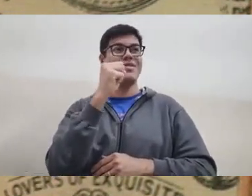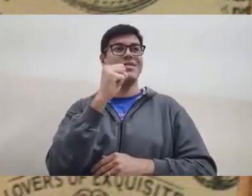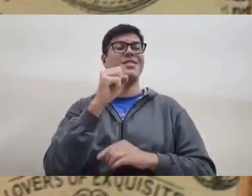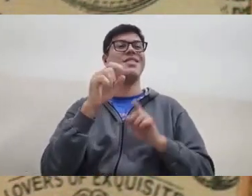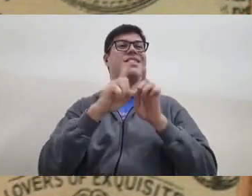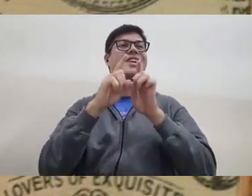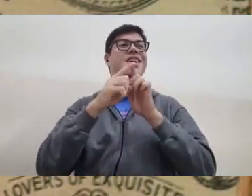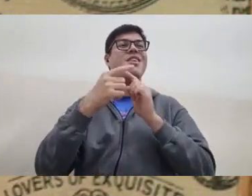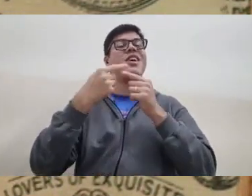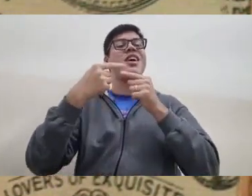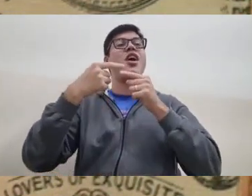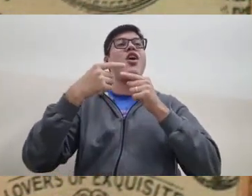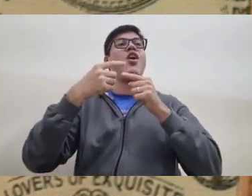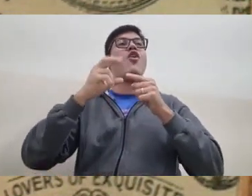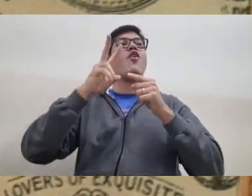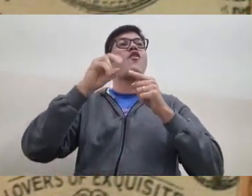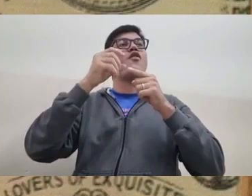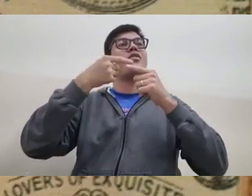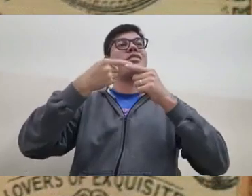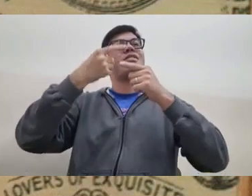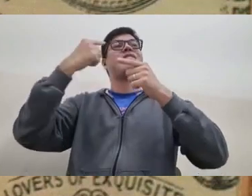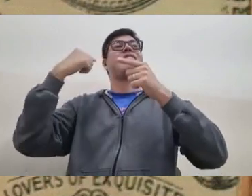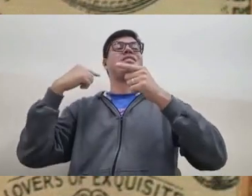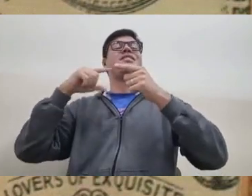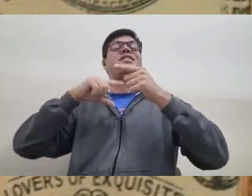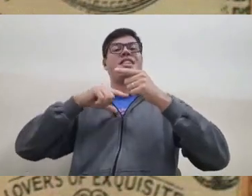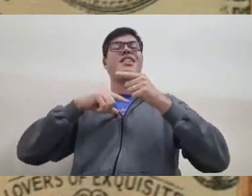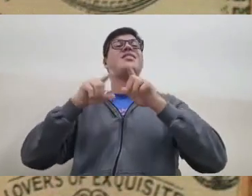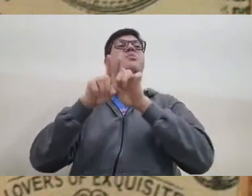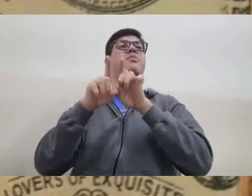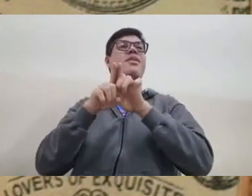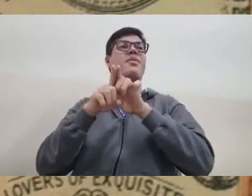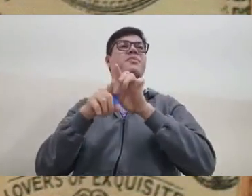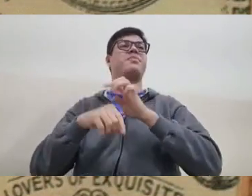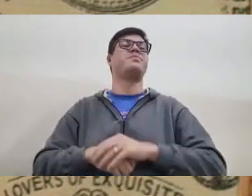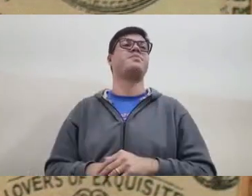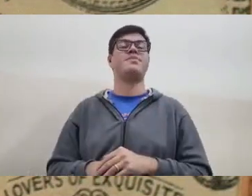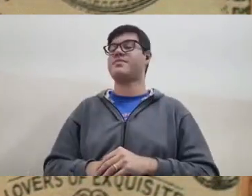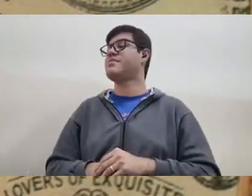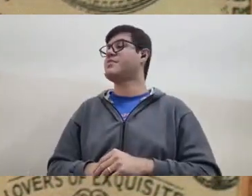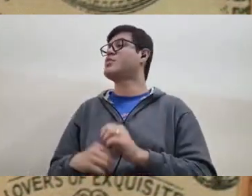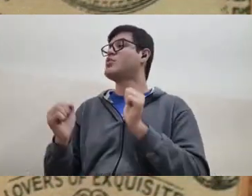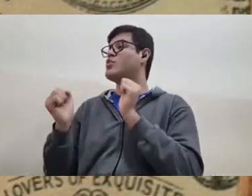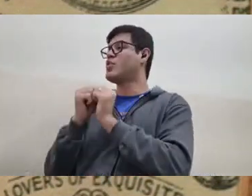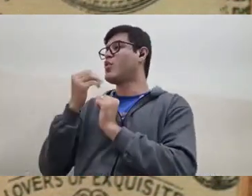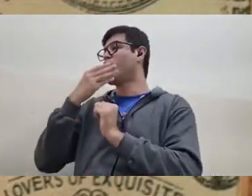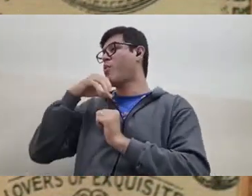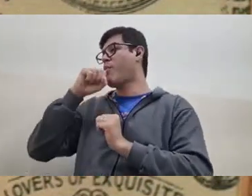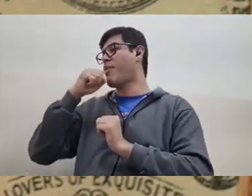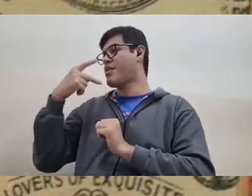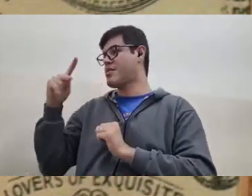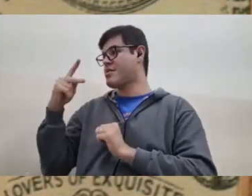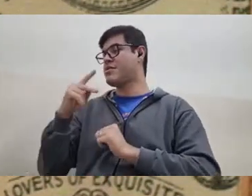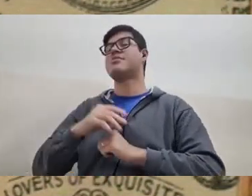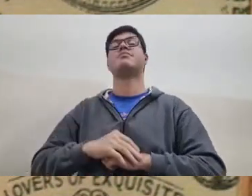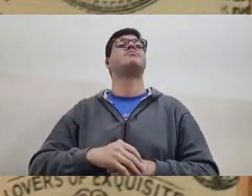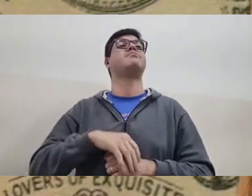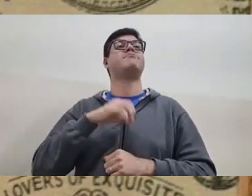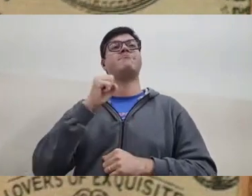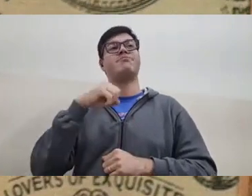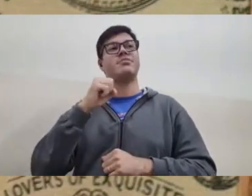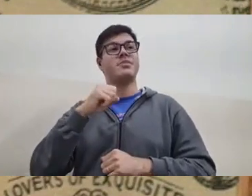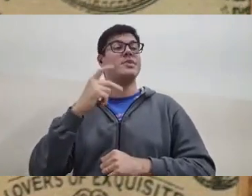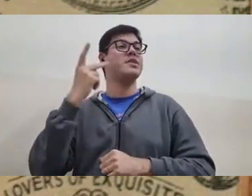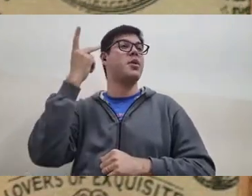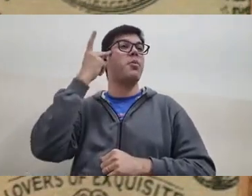trouxe meu bisavô trouxe minha avó com 8 anos para cá e daí seu avô teve seu pai no caso ele morava em São Paulo teve meu pai